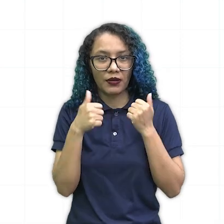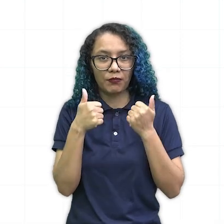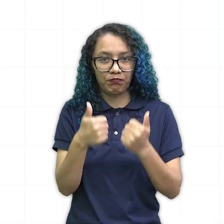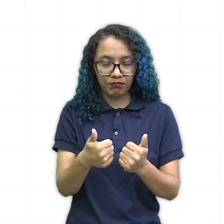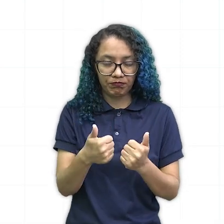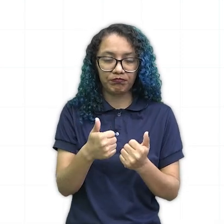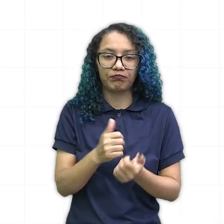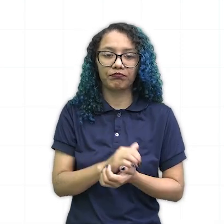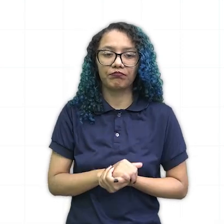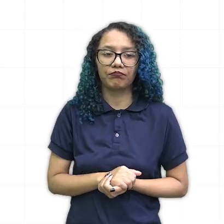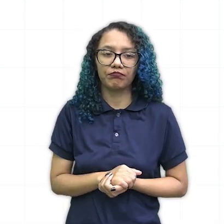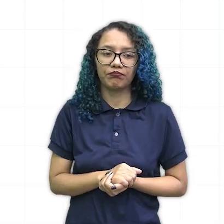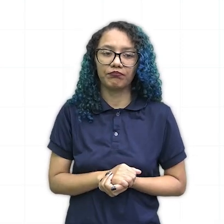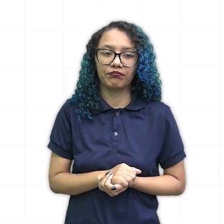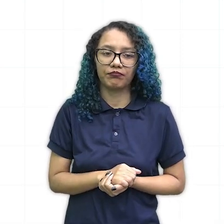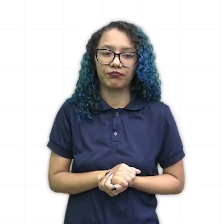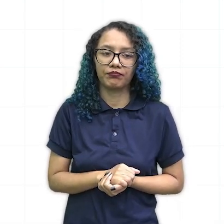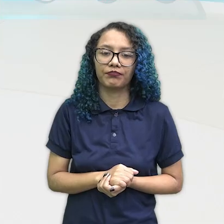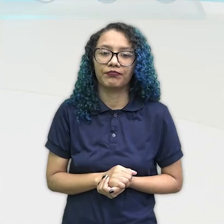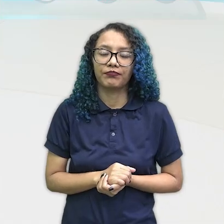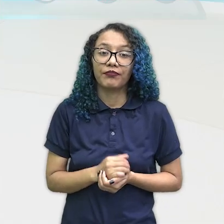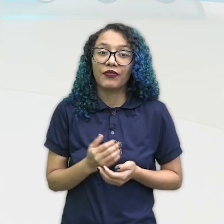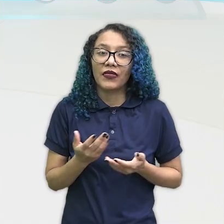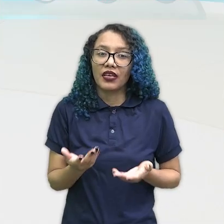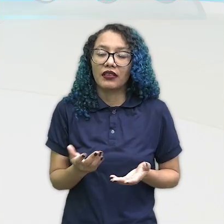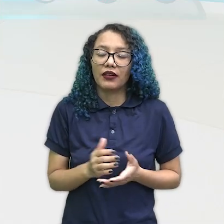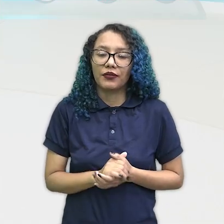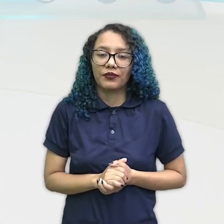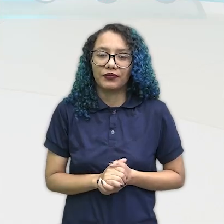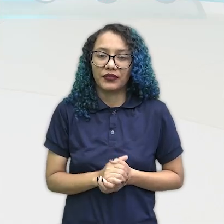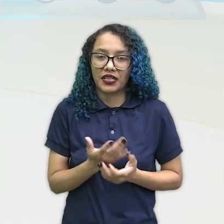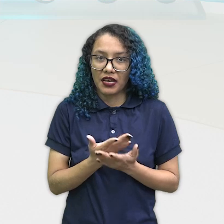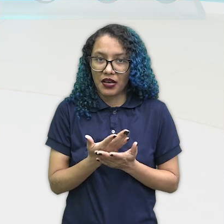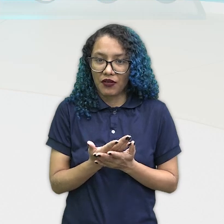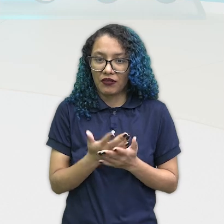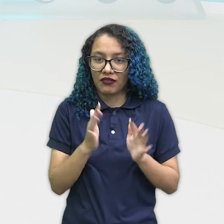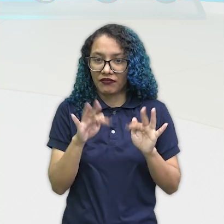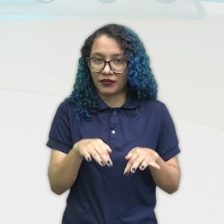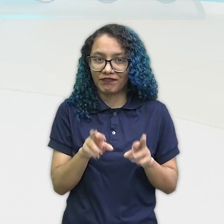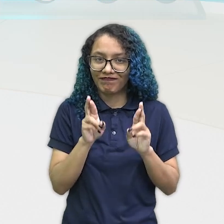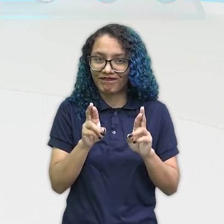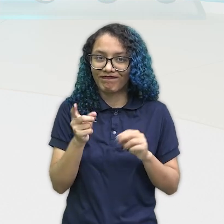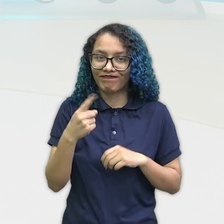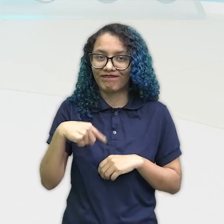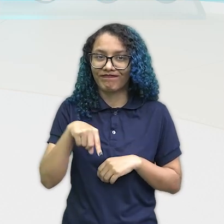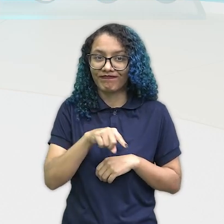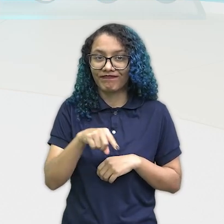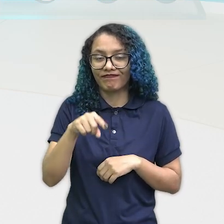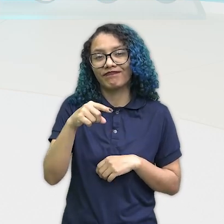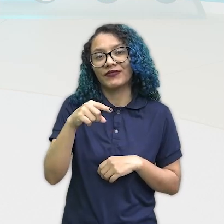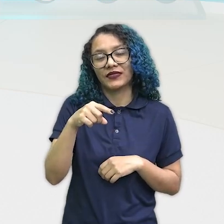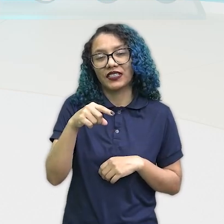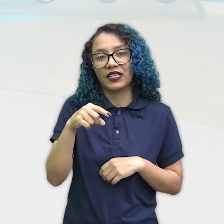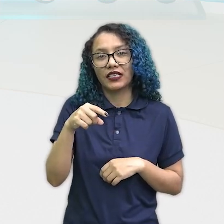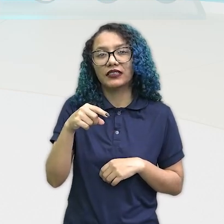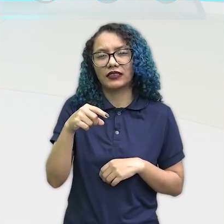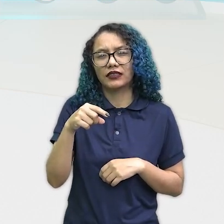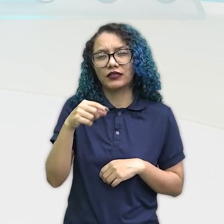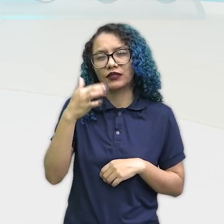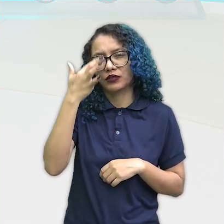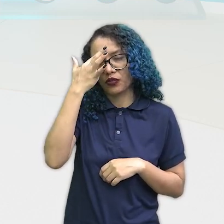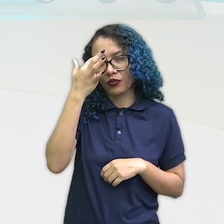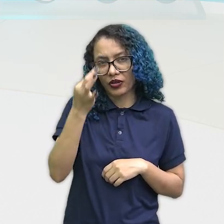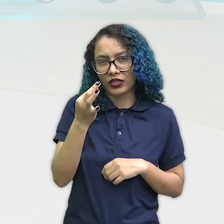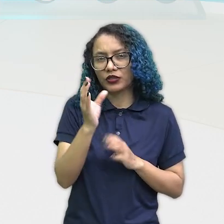ok? Então, gente, a nossa aula termina aqui. Eu espero que vocês tenham conseguido acompanhar o